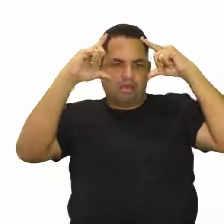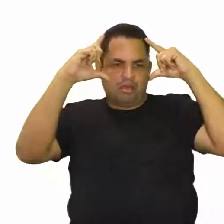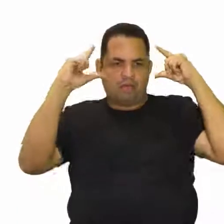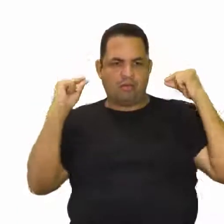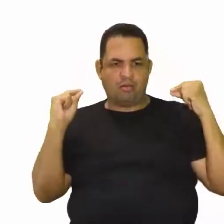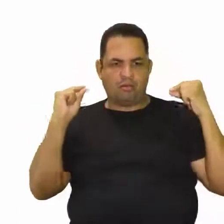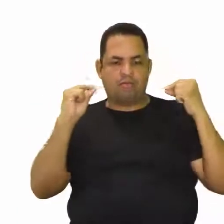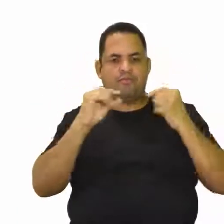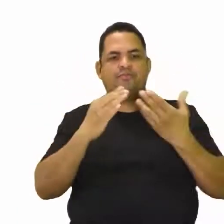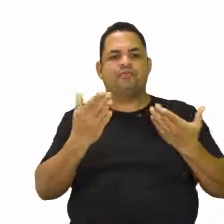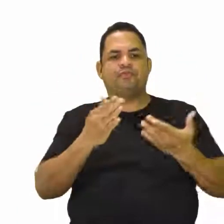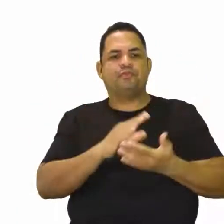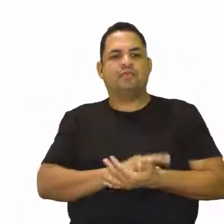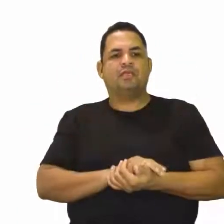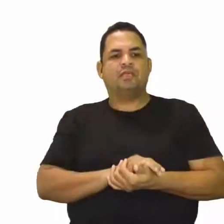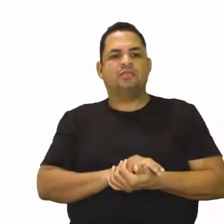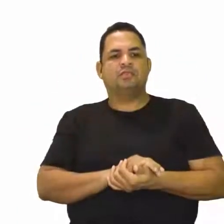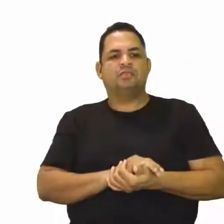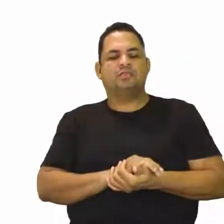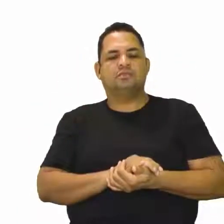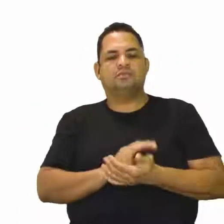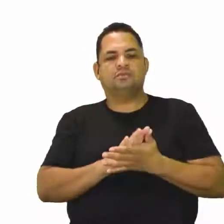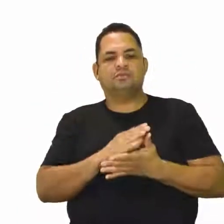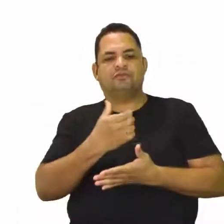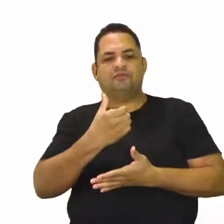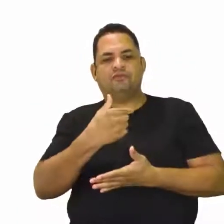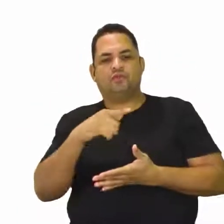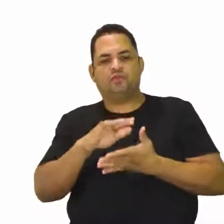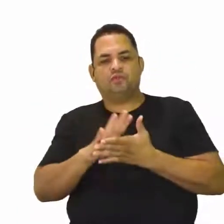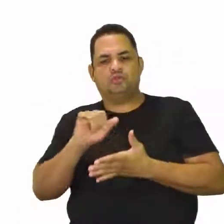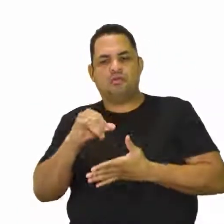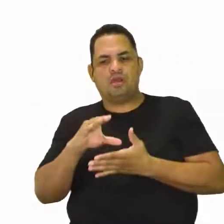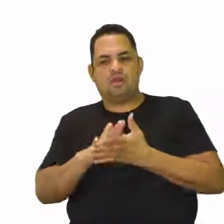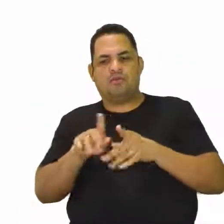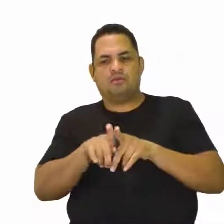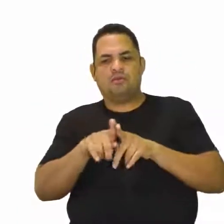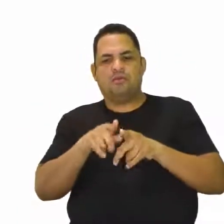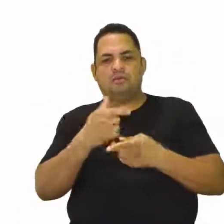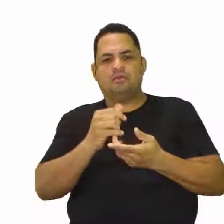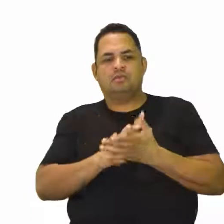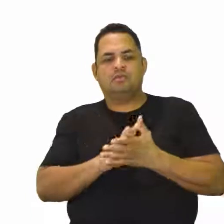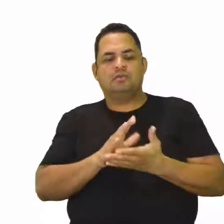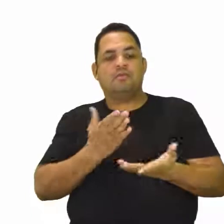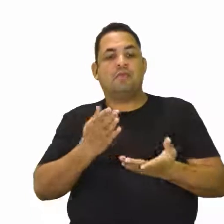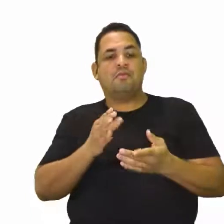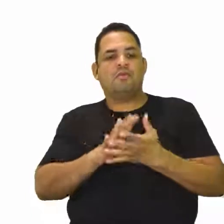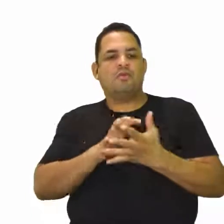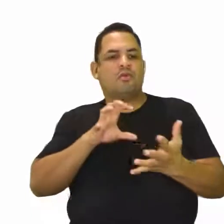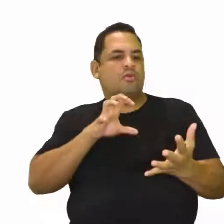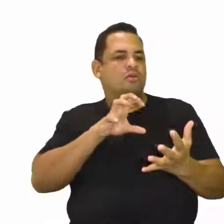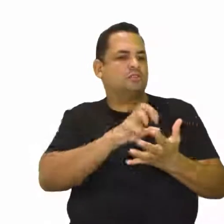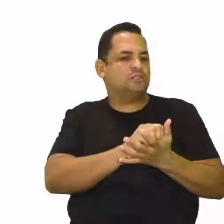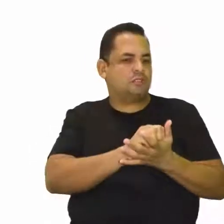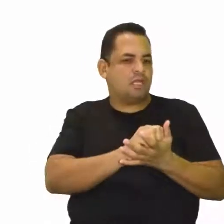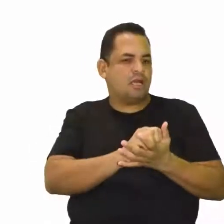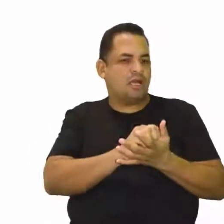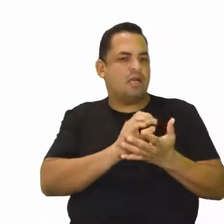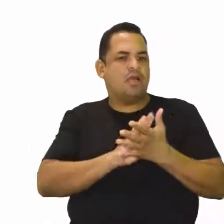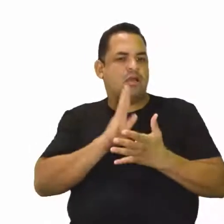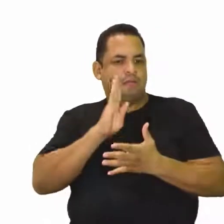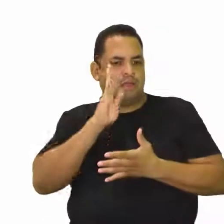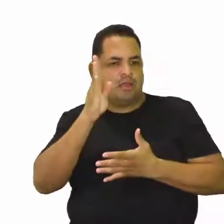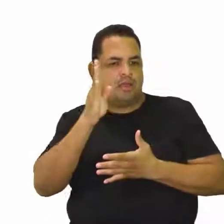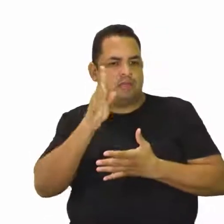dia 28 de maio de 1940, vão conquistar a Bélgica. E no dia 10 de junho